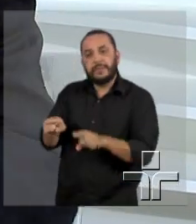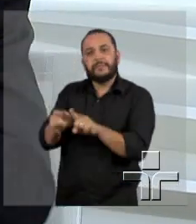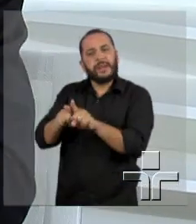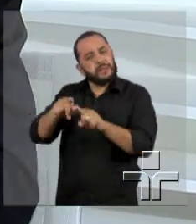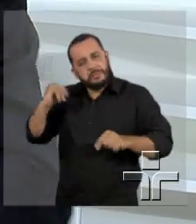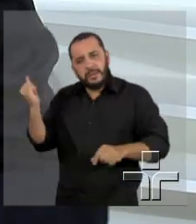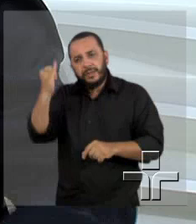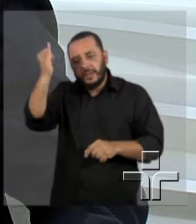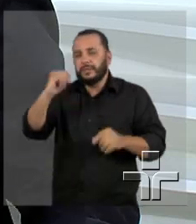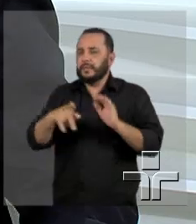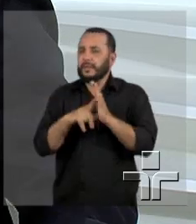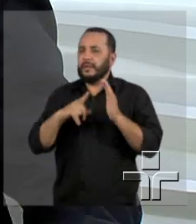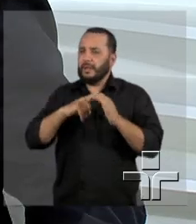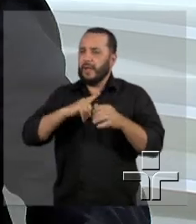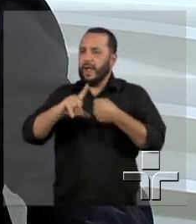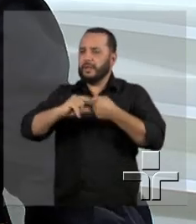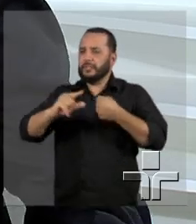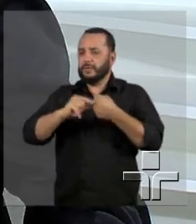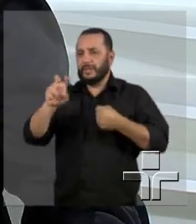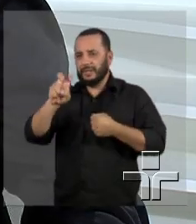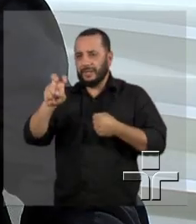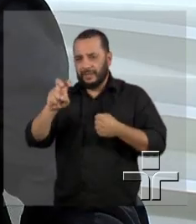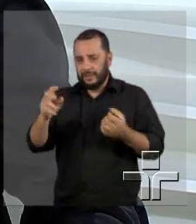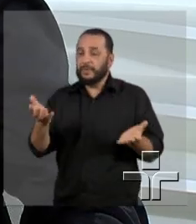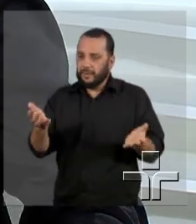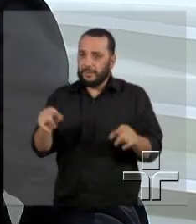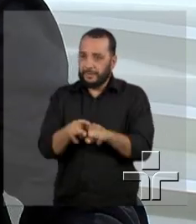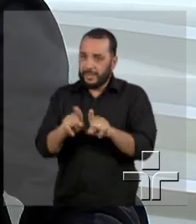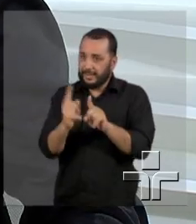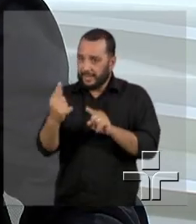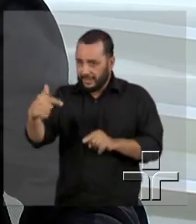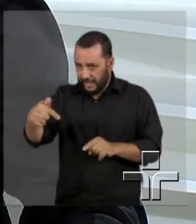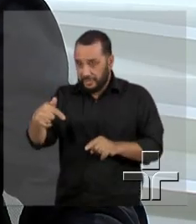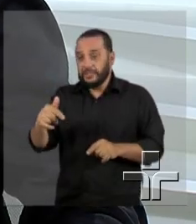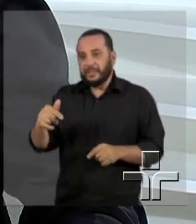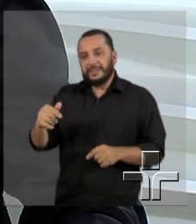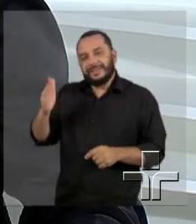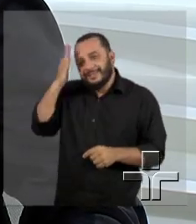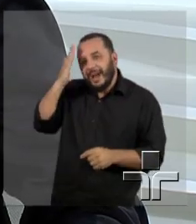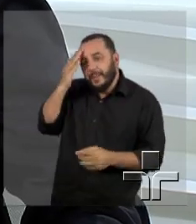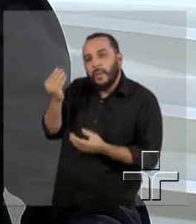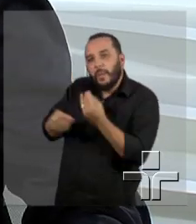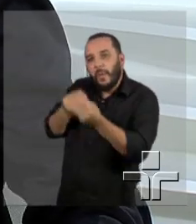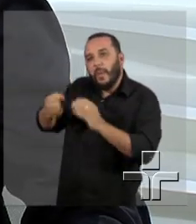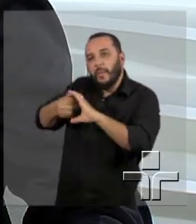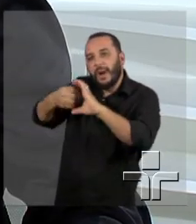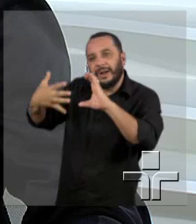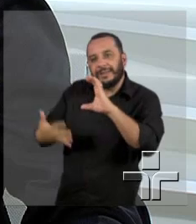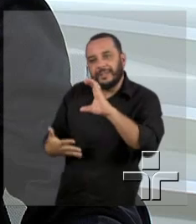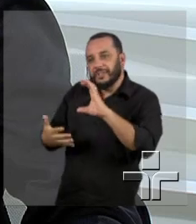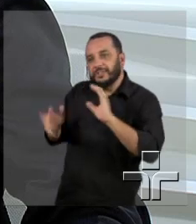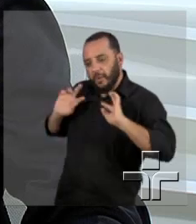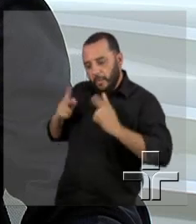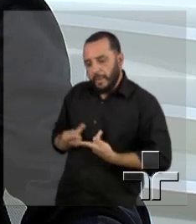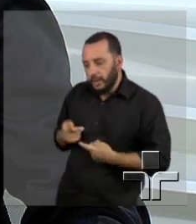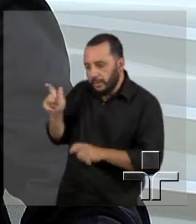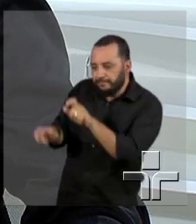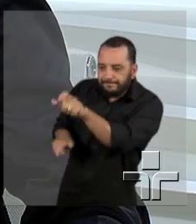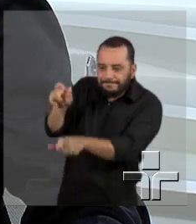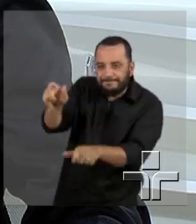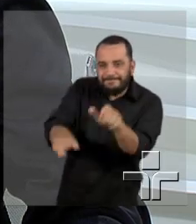artigo 5º ao 17, porque eles fundamentam a personalidade humana. elementarizam a personalidade